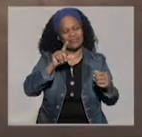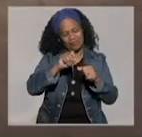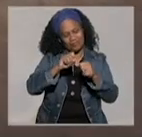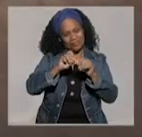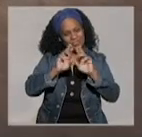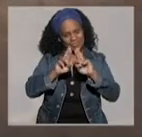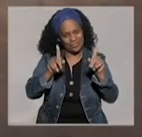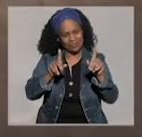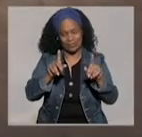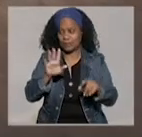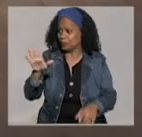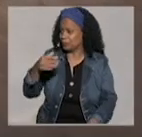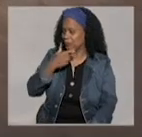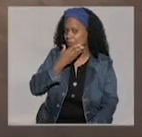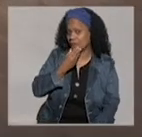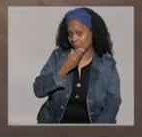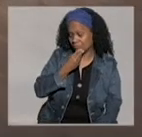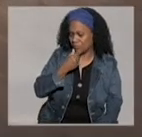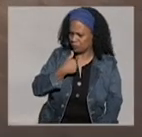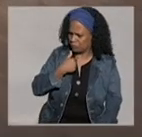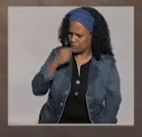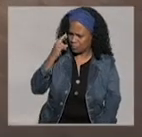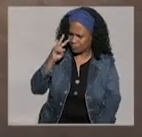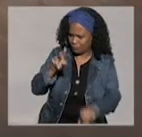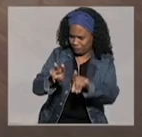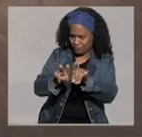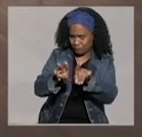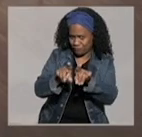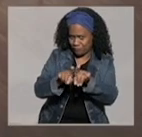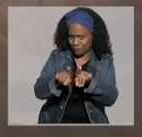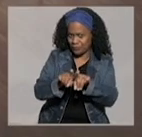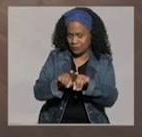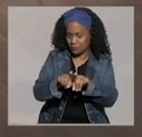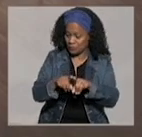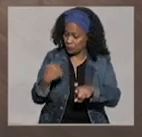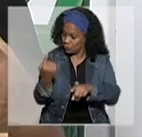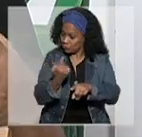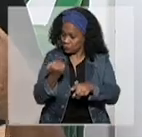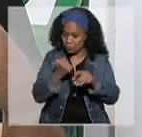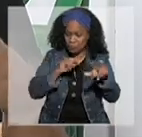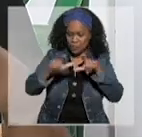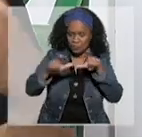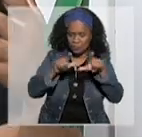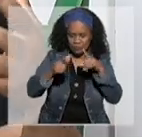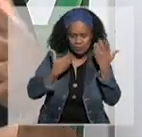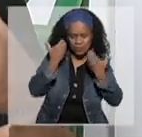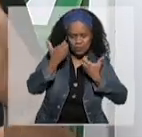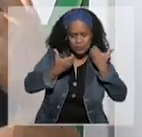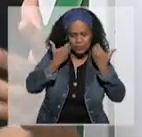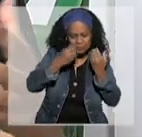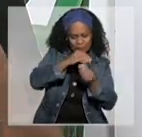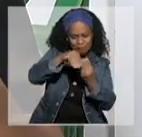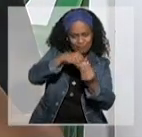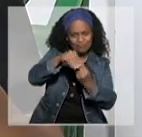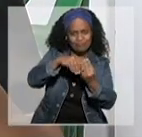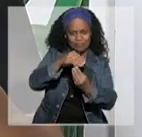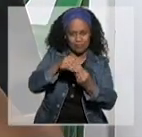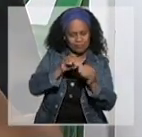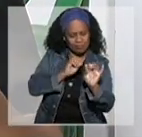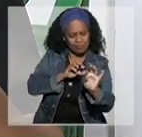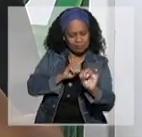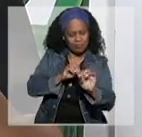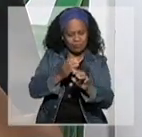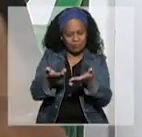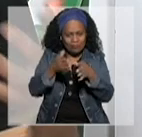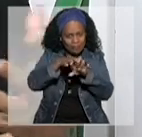Total. E, Dani, eu vejo também, eu costumo falar assim, que o nosso trabalho, que envolve essa música tão bacana, e